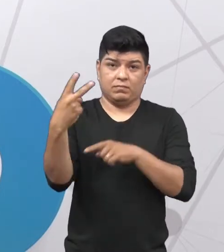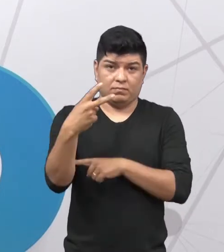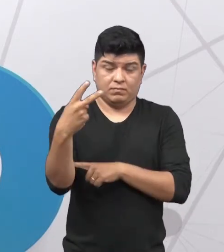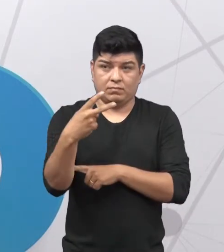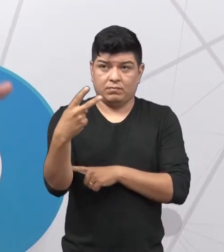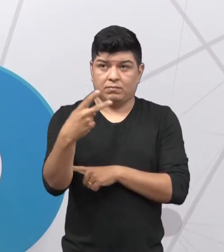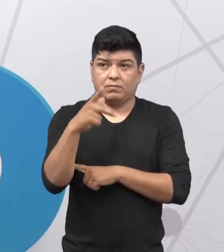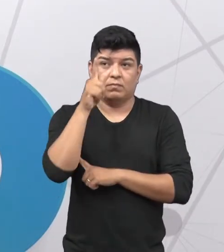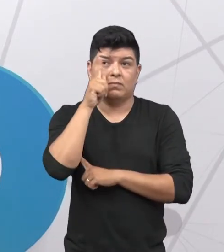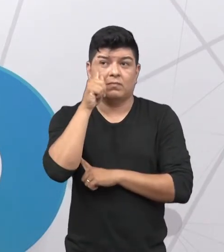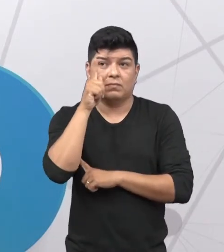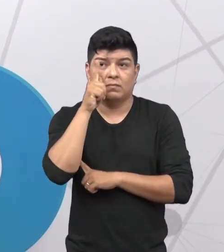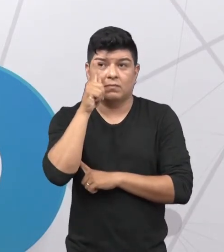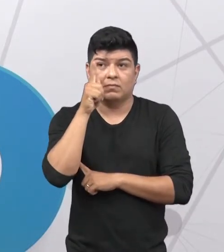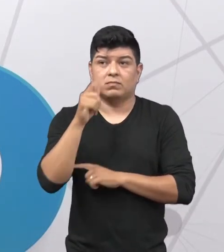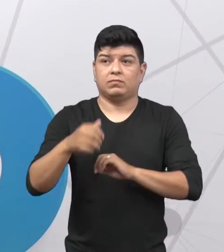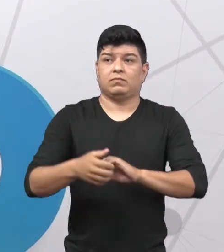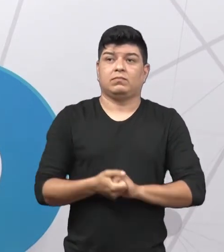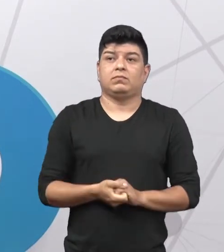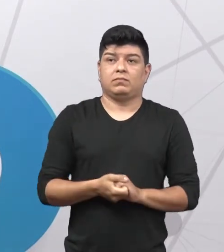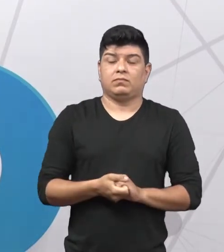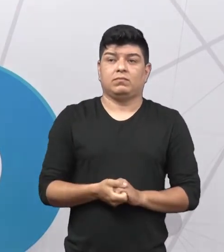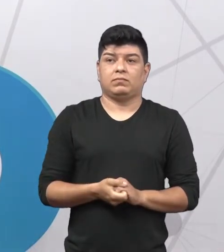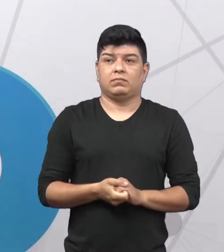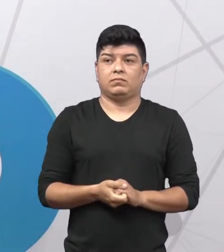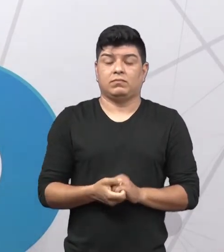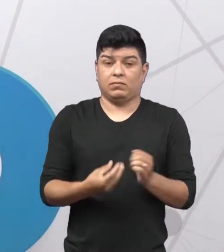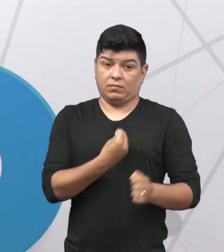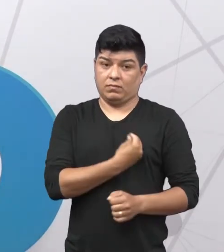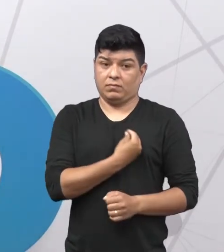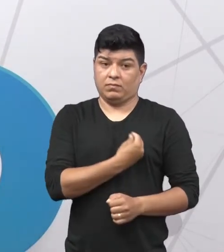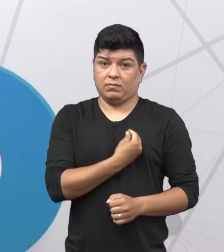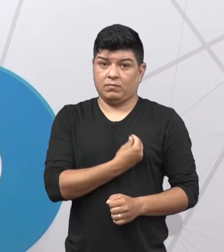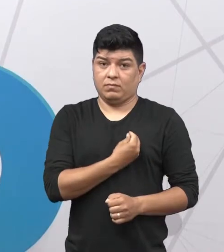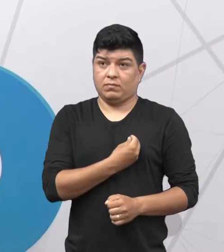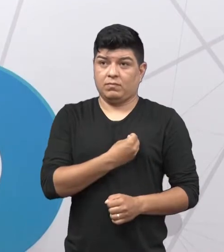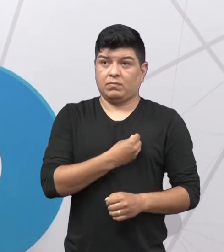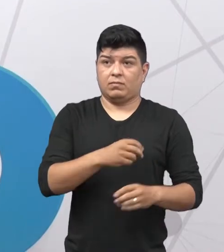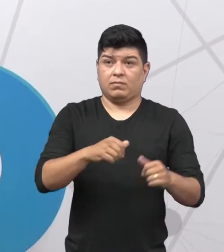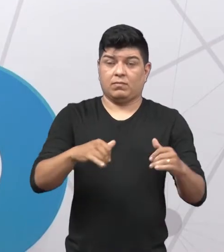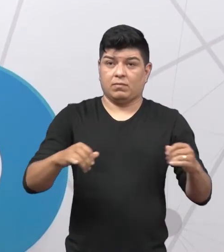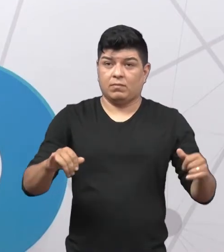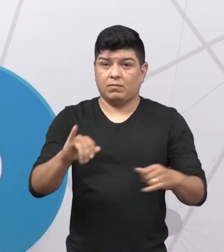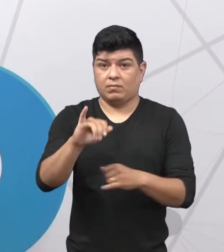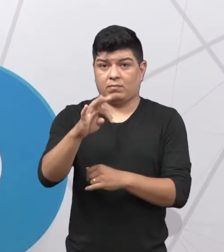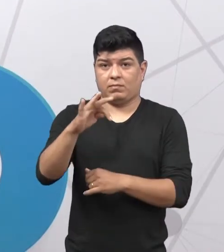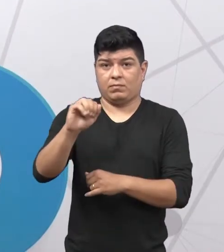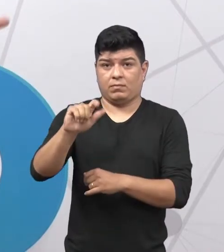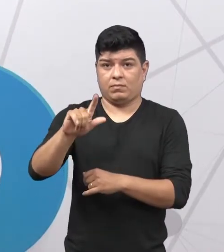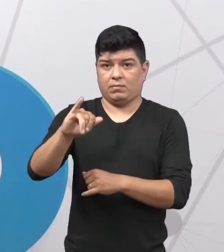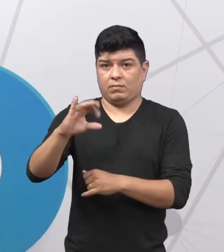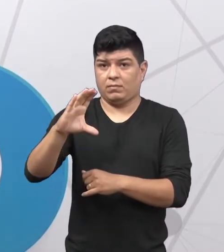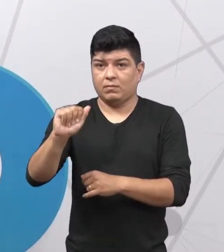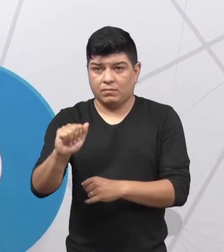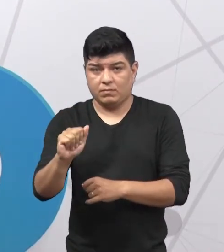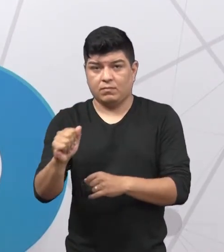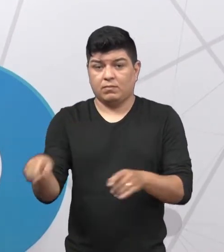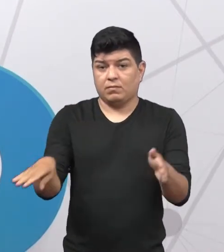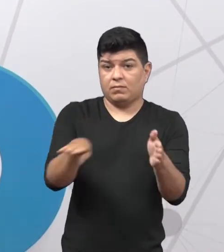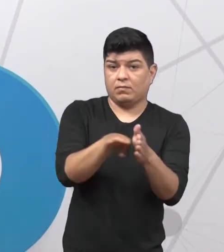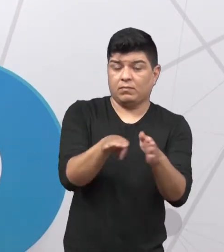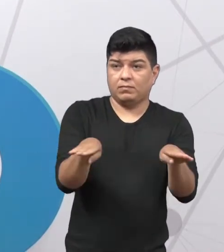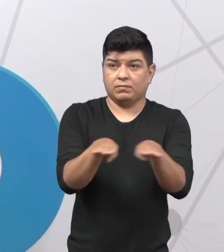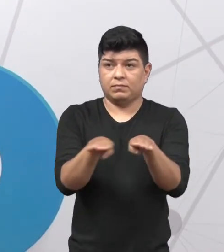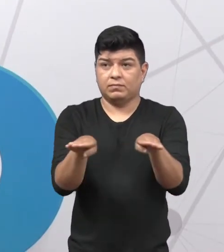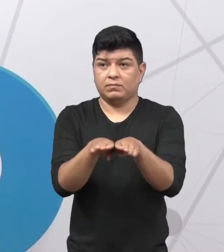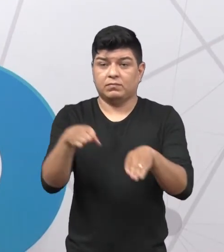grega. Nessa segunda diáspora, eles vão habitar ali a Península Itálica, né, chegando também ali onde hoje